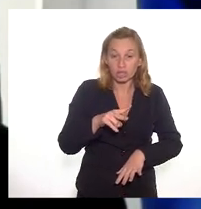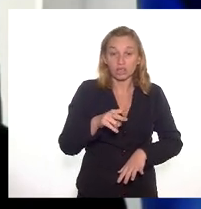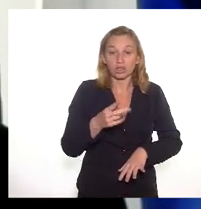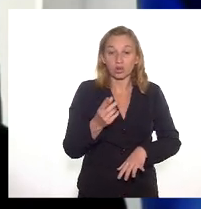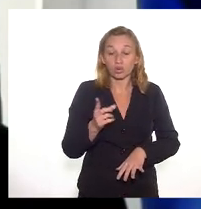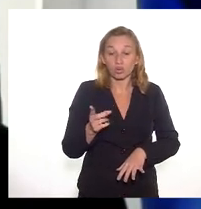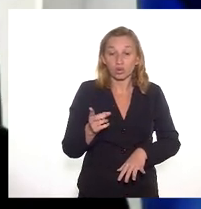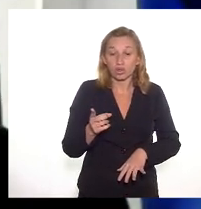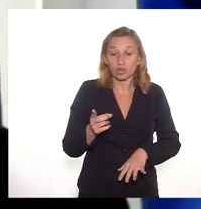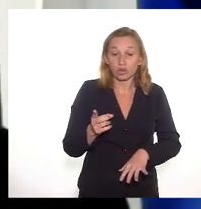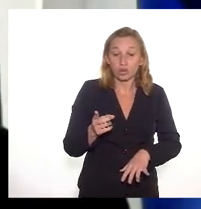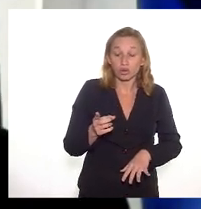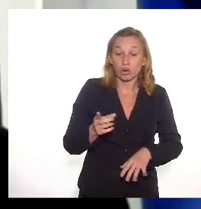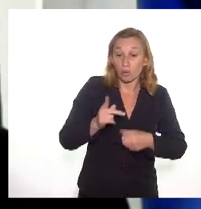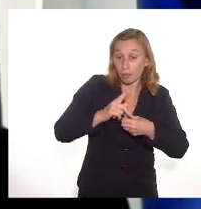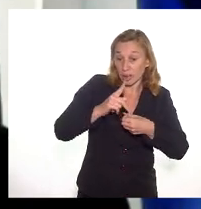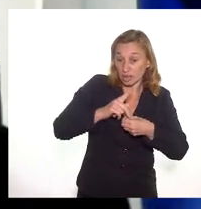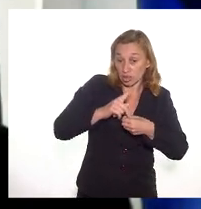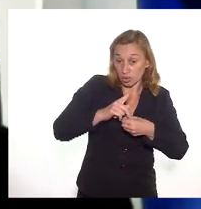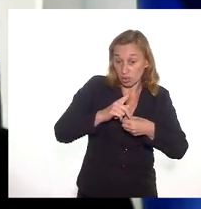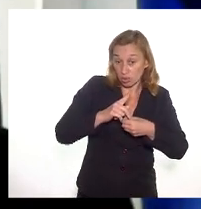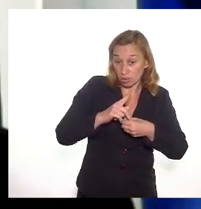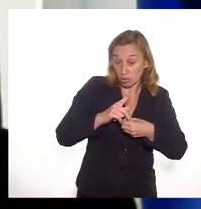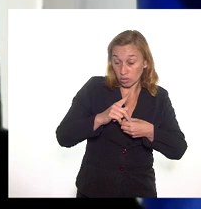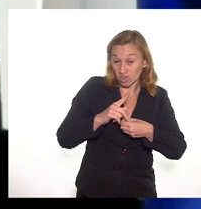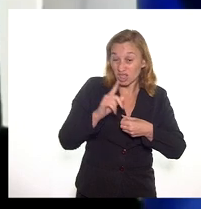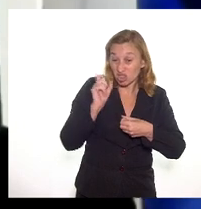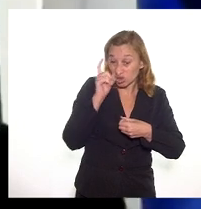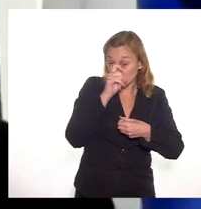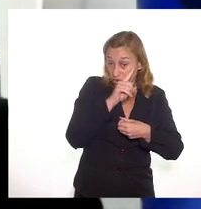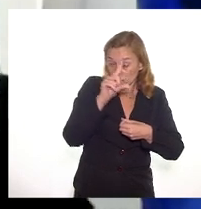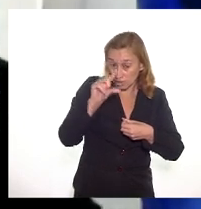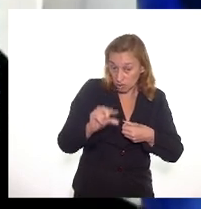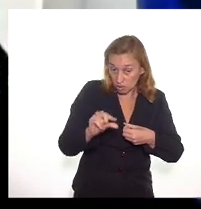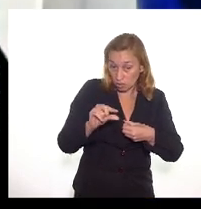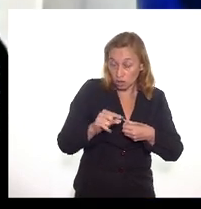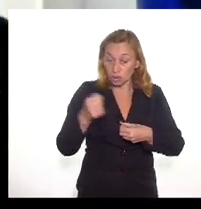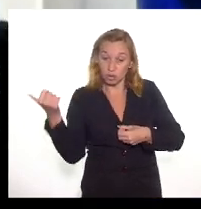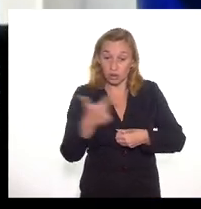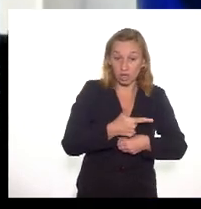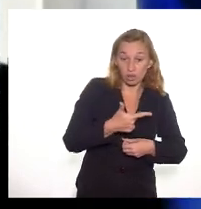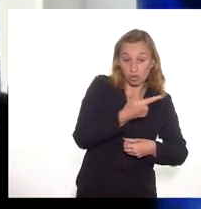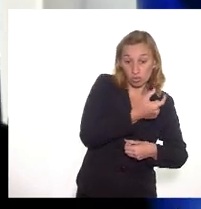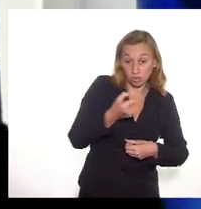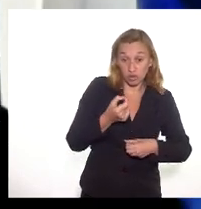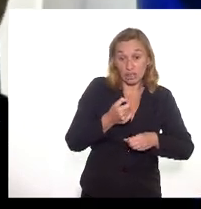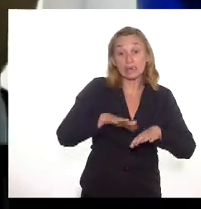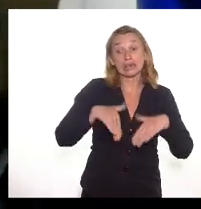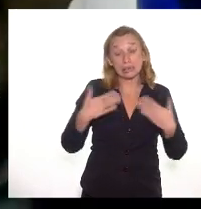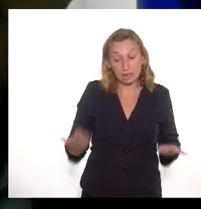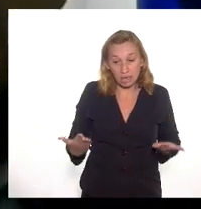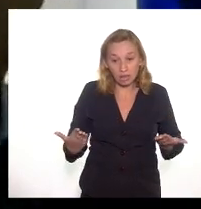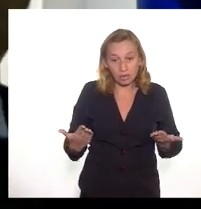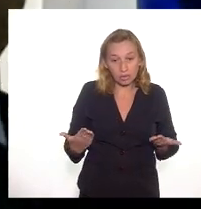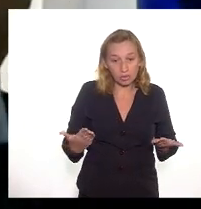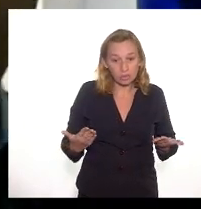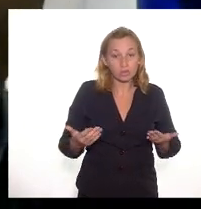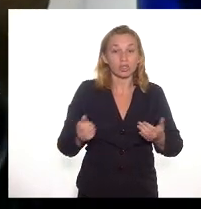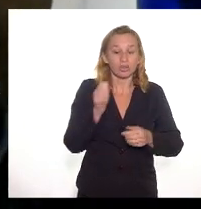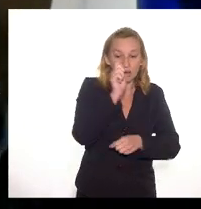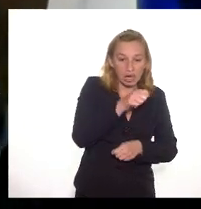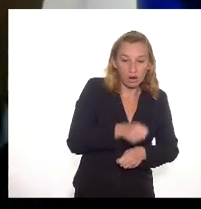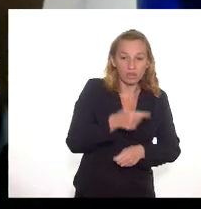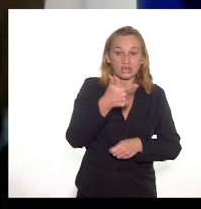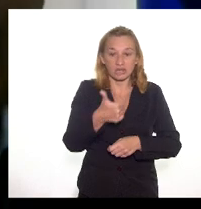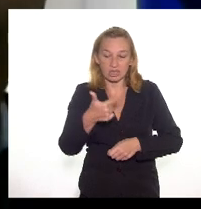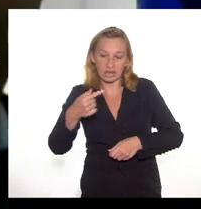dólar e o petróleo dificilmente vai ser menor do que 2020. Então, pelos leilões de 17 e